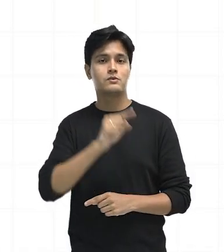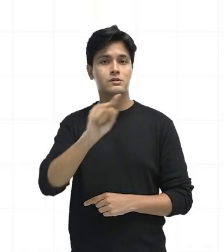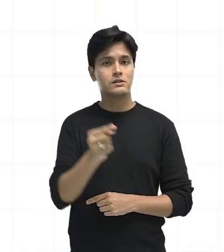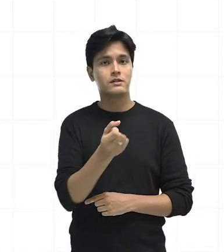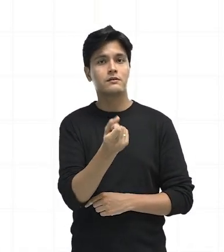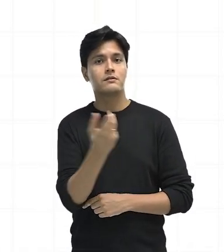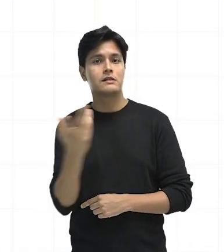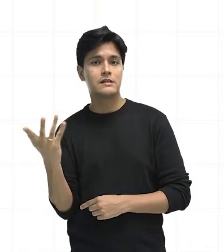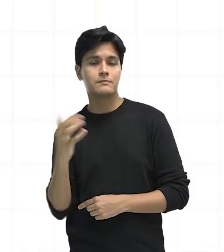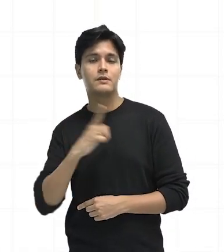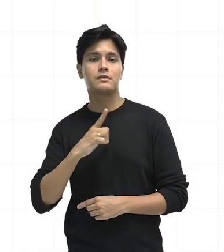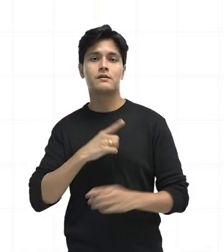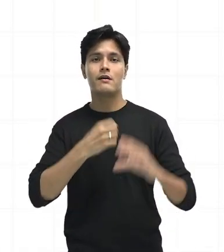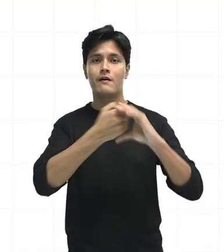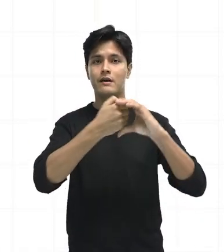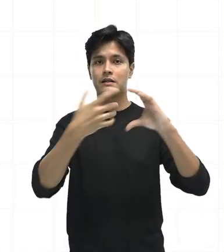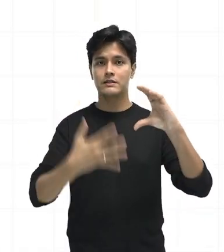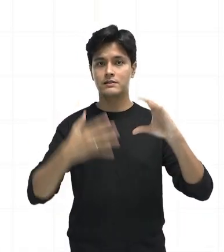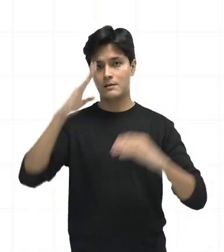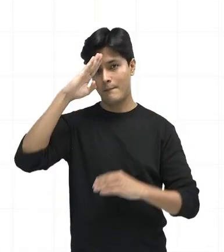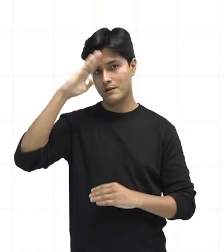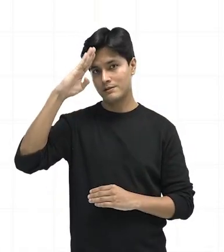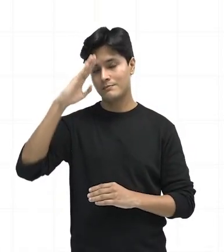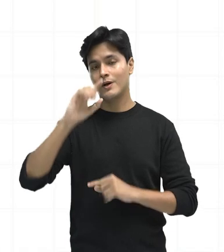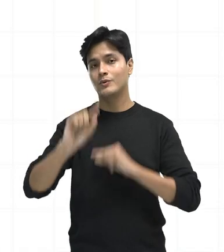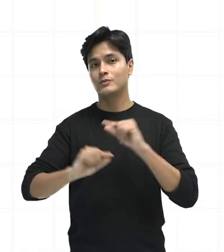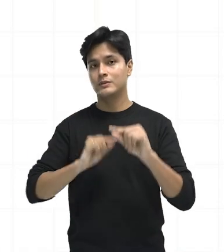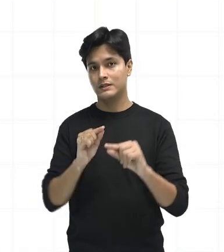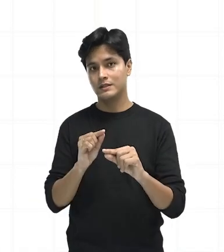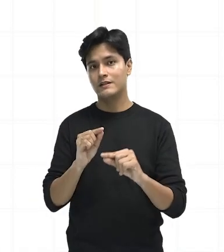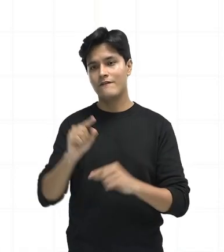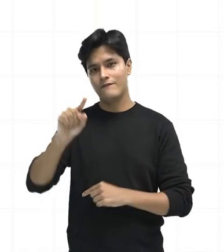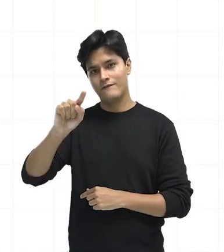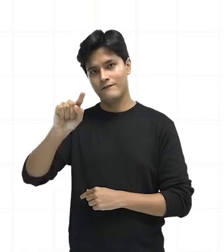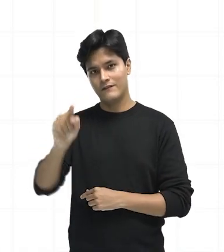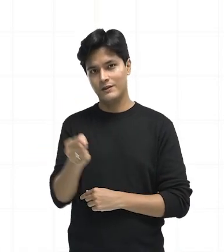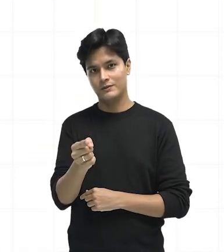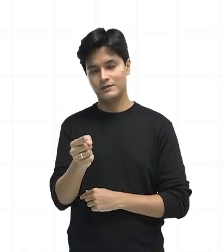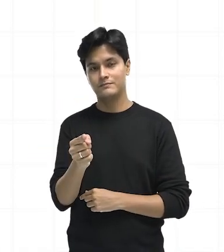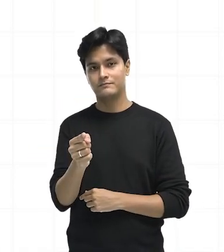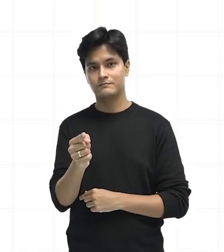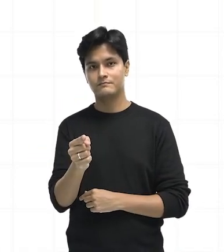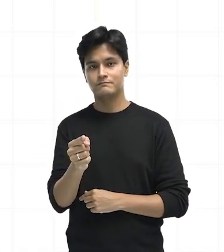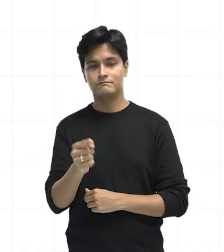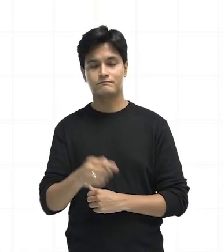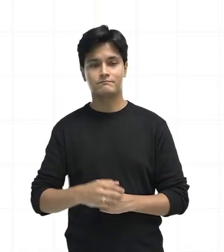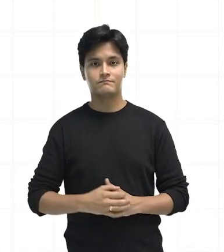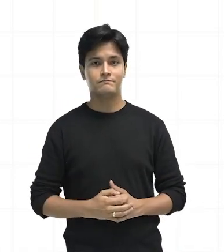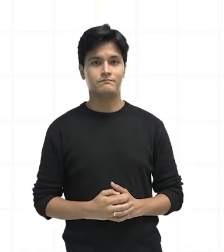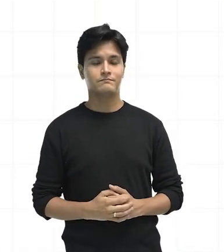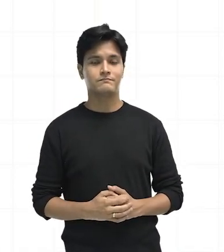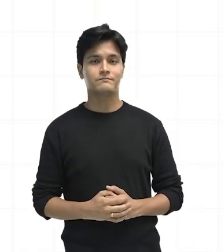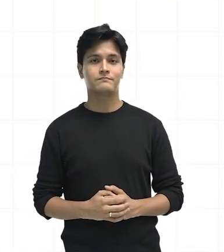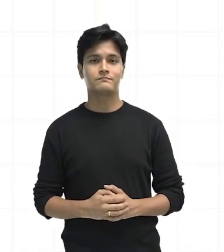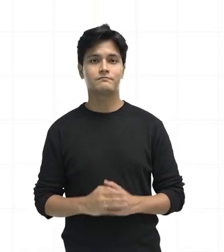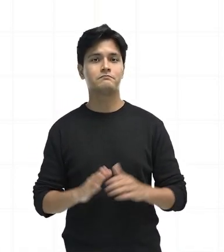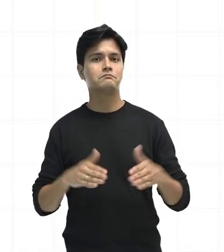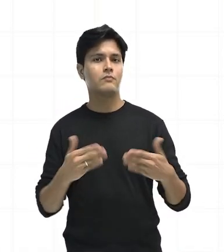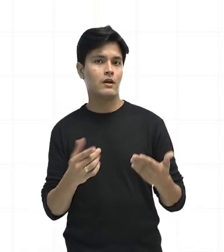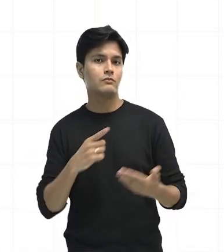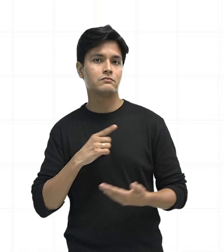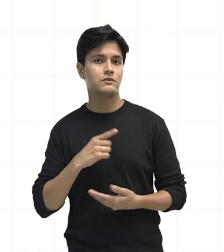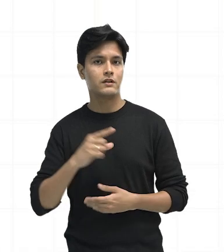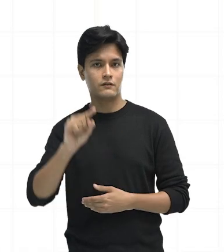como principal característica a presença da vírgula, ok? Então a presença